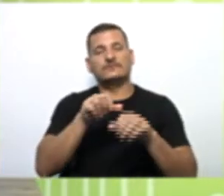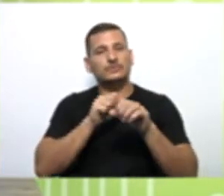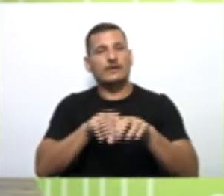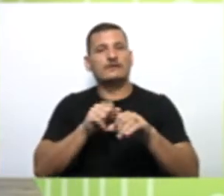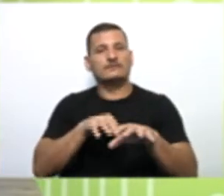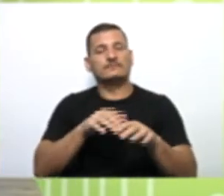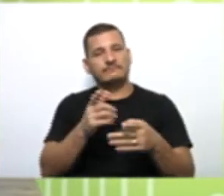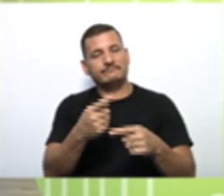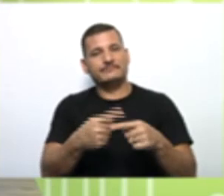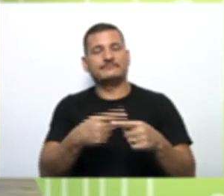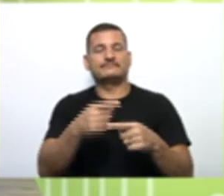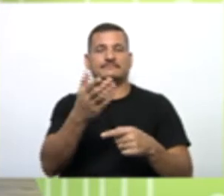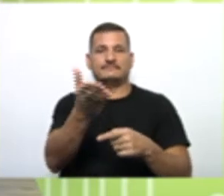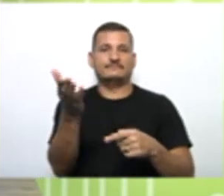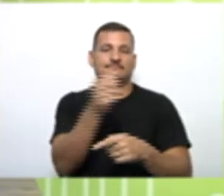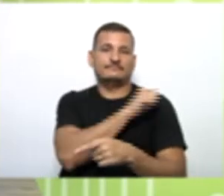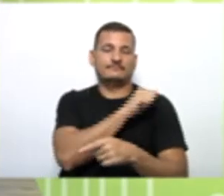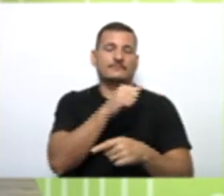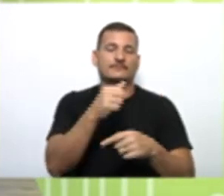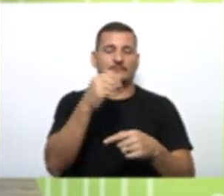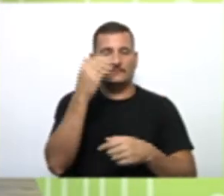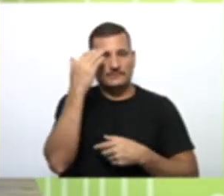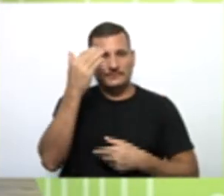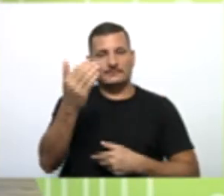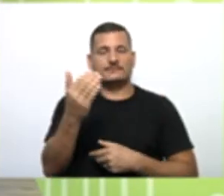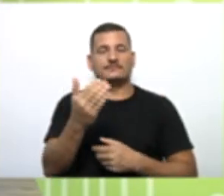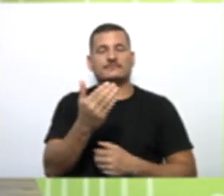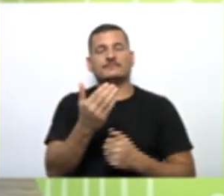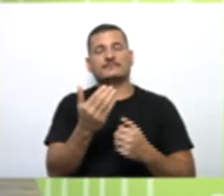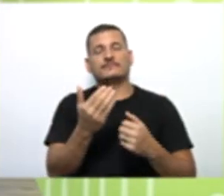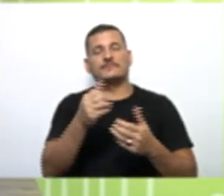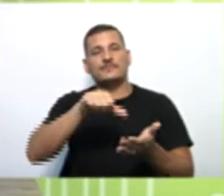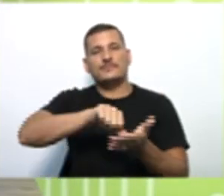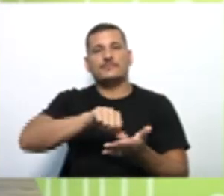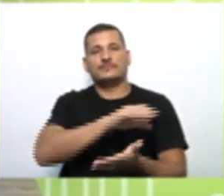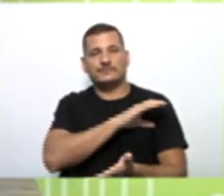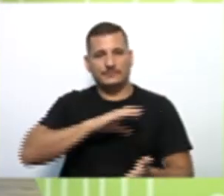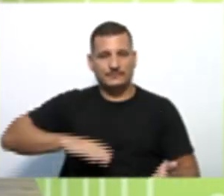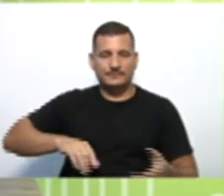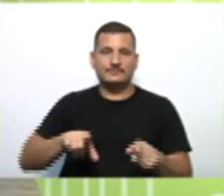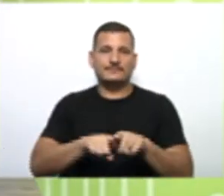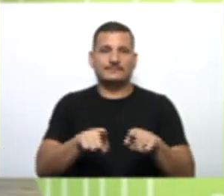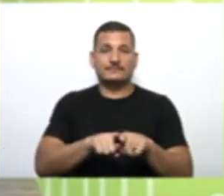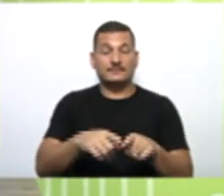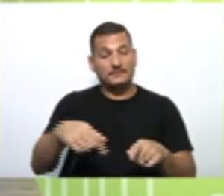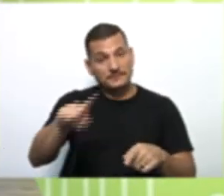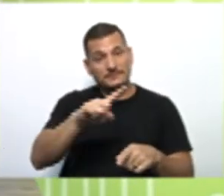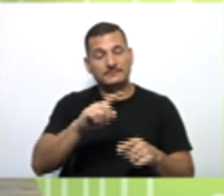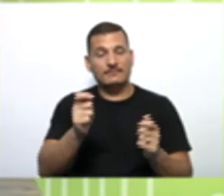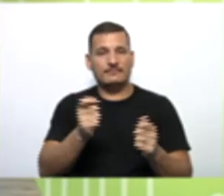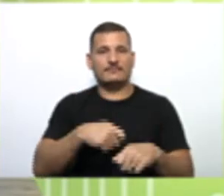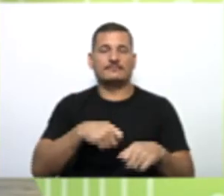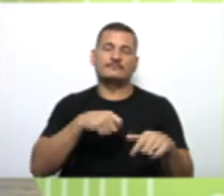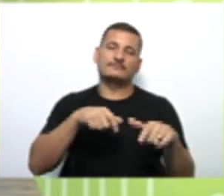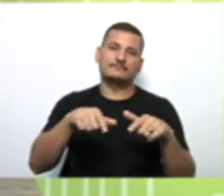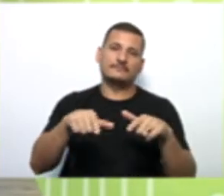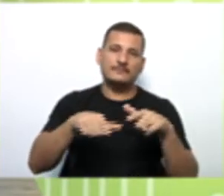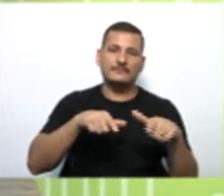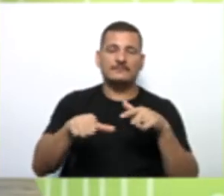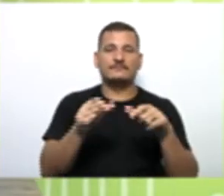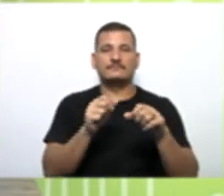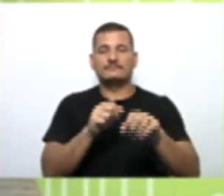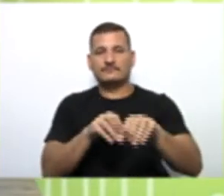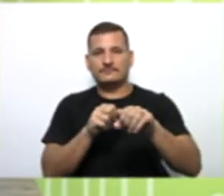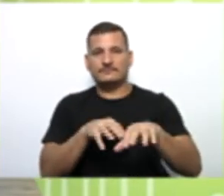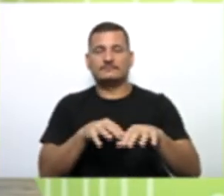coordenadores de polo, aos tutores. São vocês que fazem a educação possível. A nossa equipe de